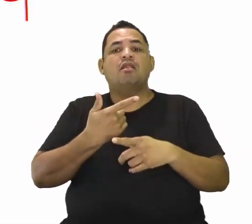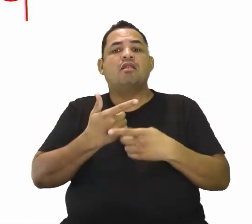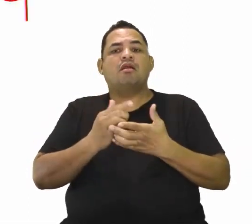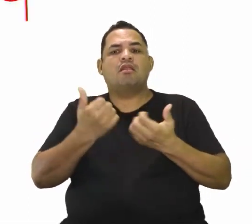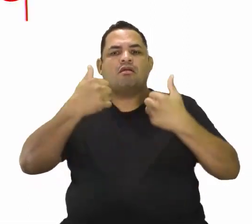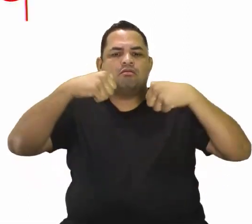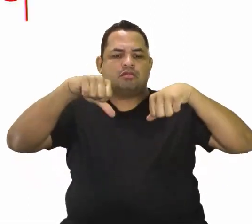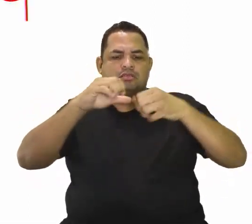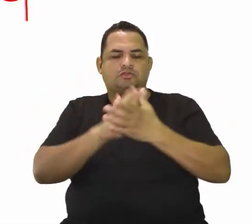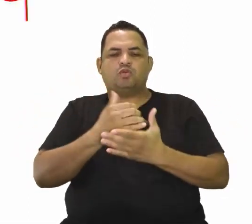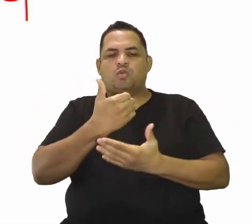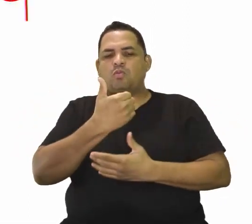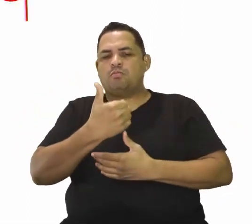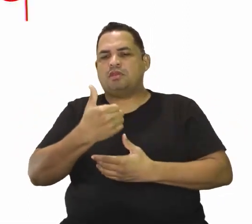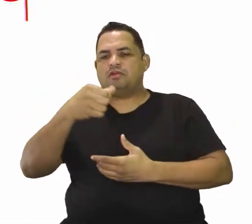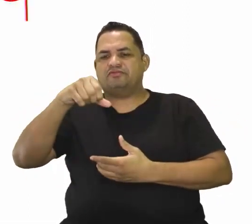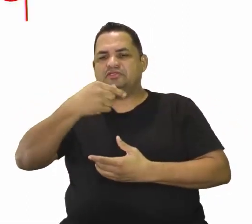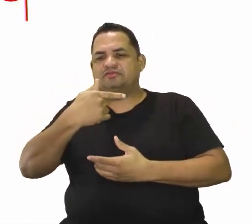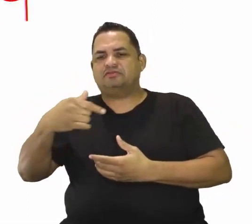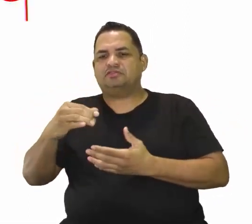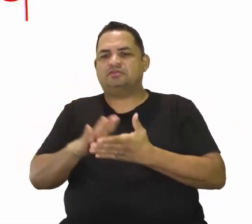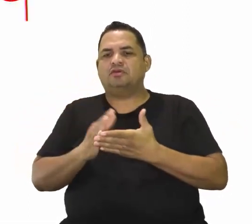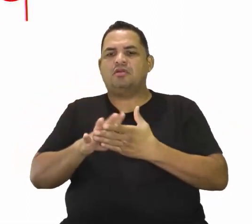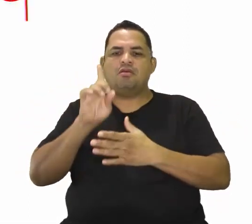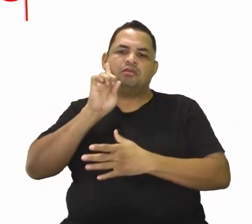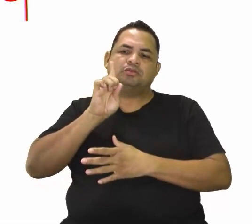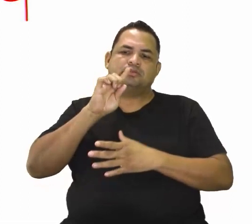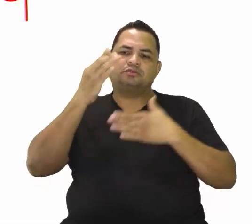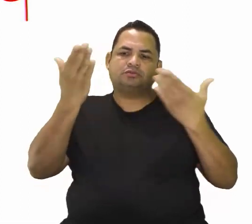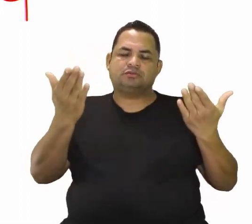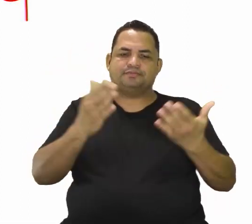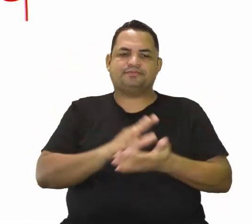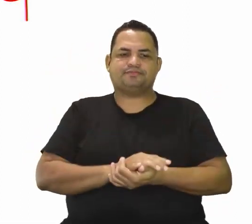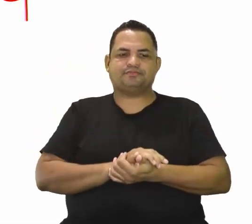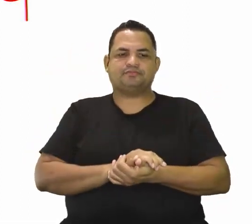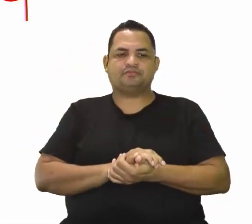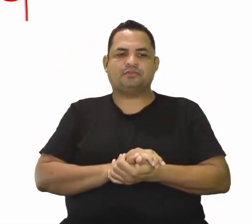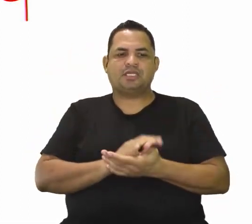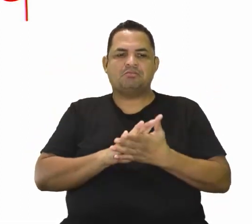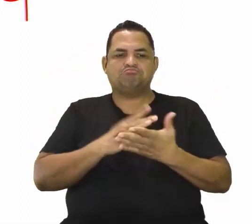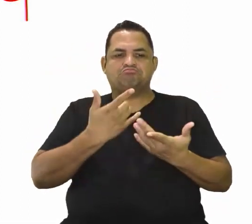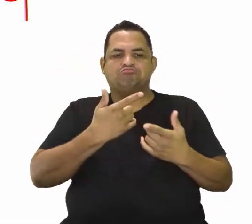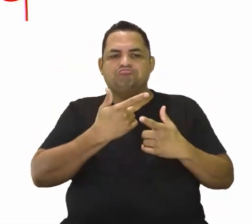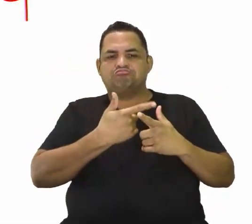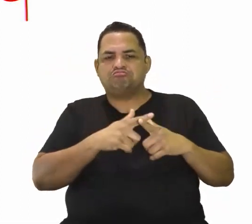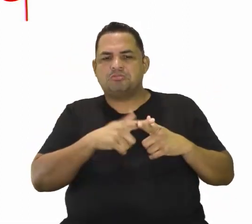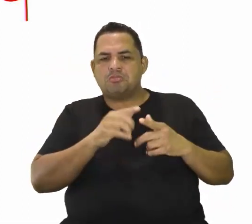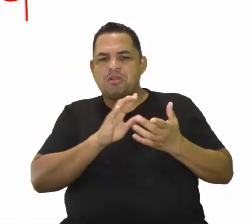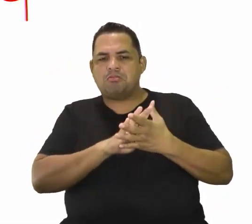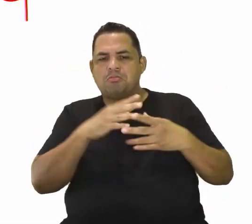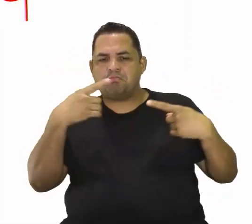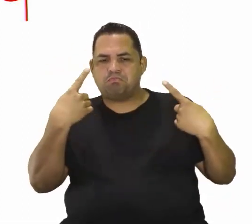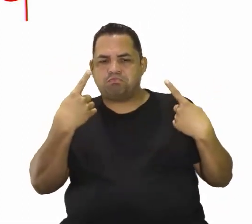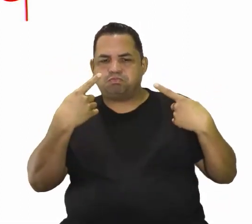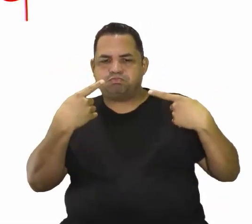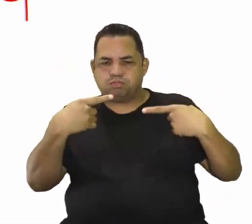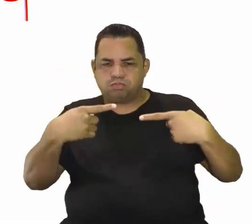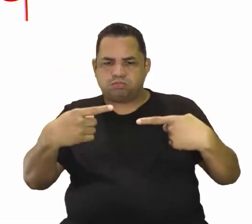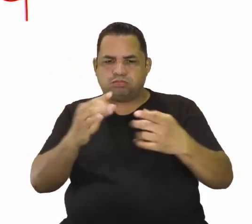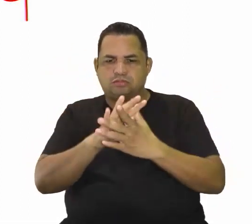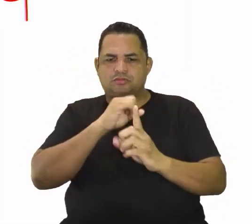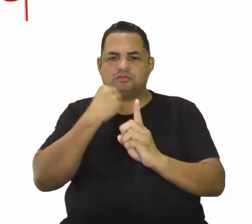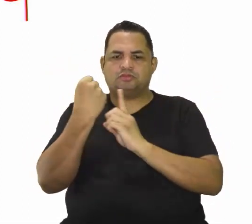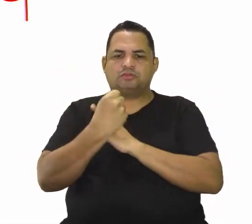1929, que nós já vimos na aula anterior. A tensão e os conflitos sociais tornaram-se cada